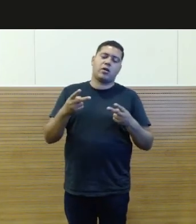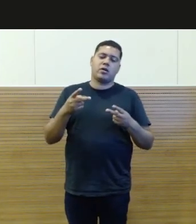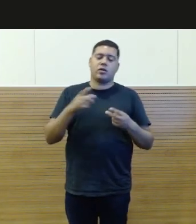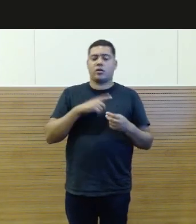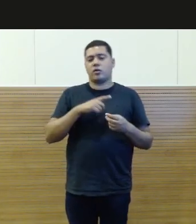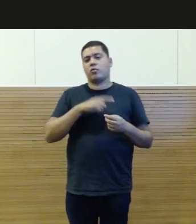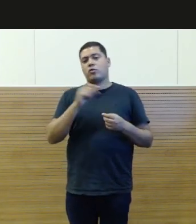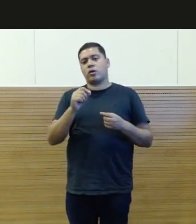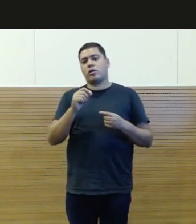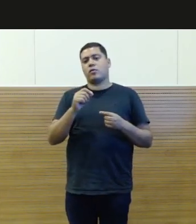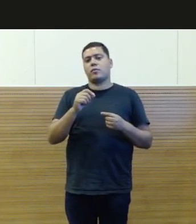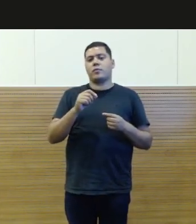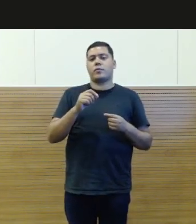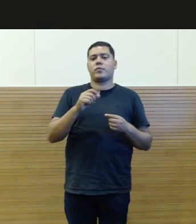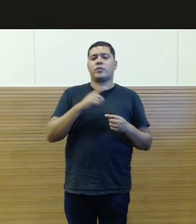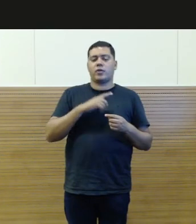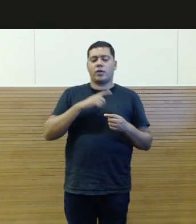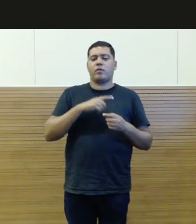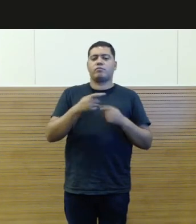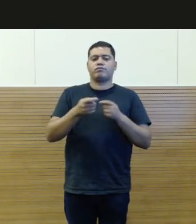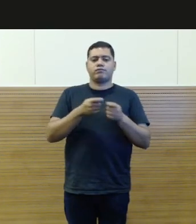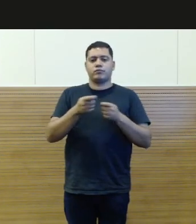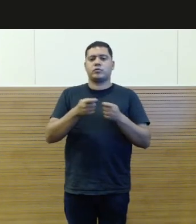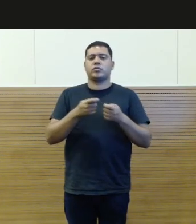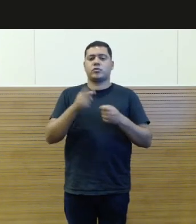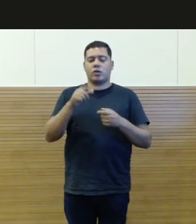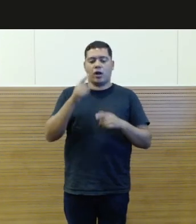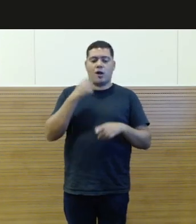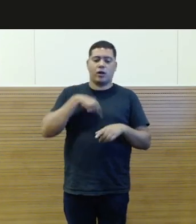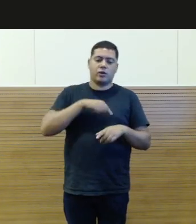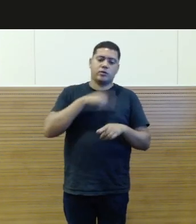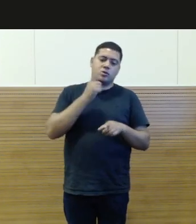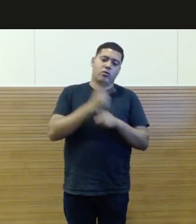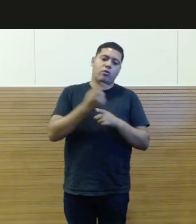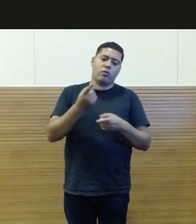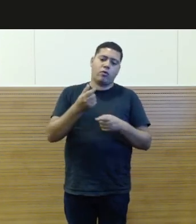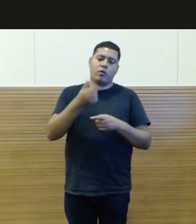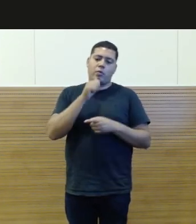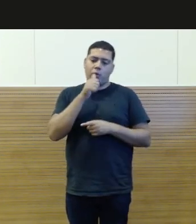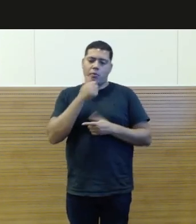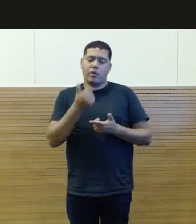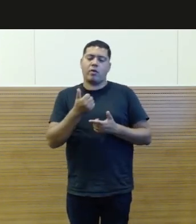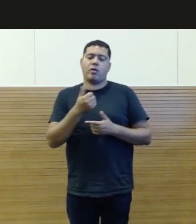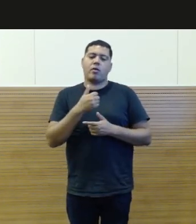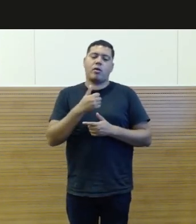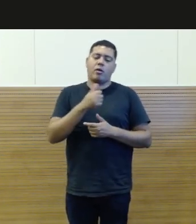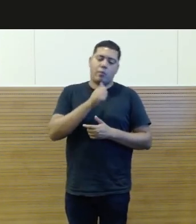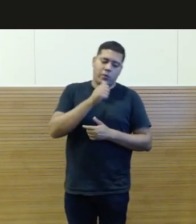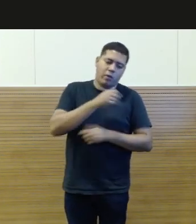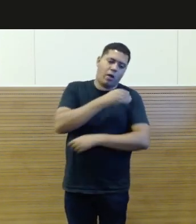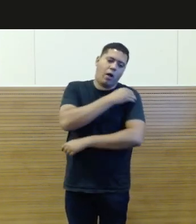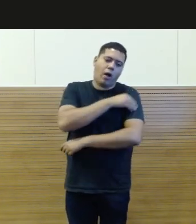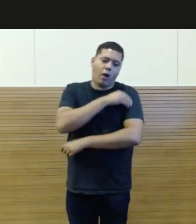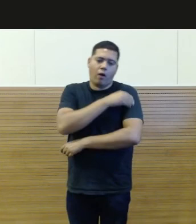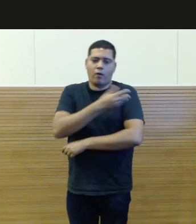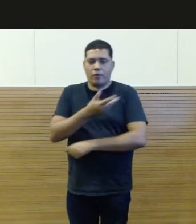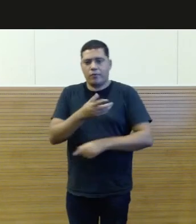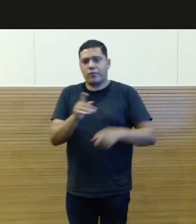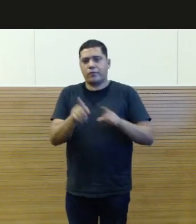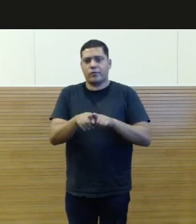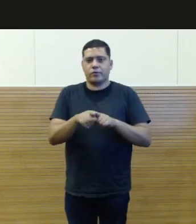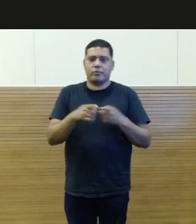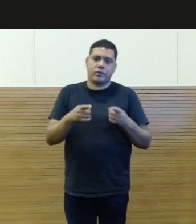promovendo produtos que estão regulados. E isso a gente encontra para bebidas alcoólicas, a gente vai encontrar essa estratégia